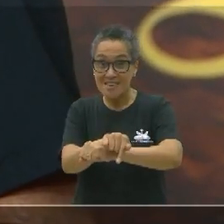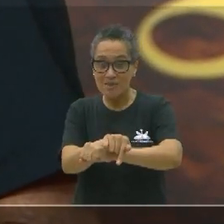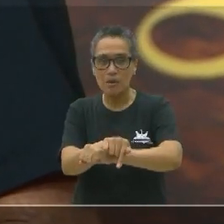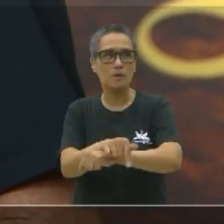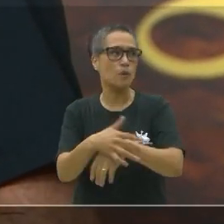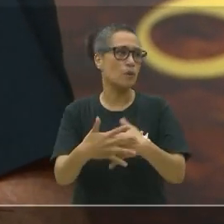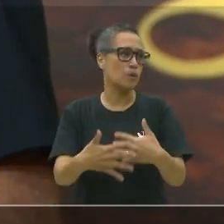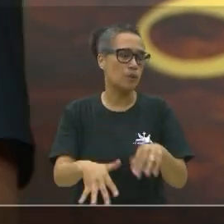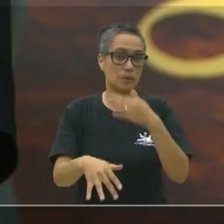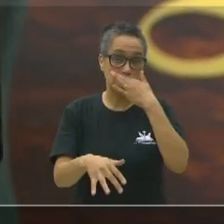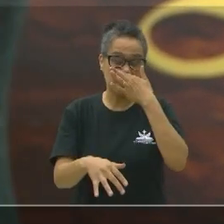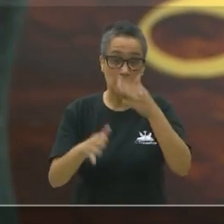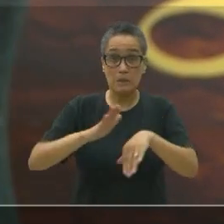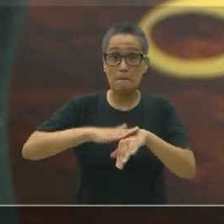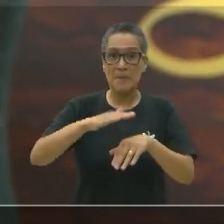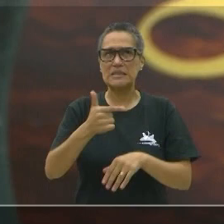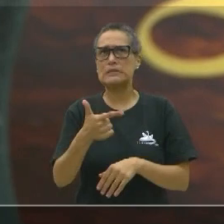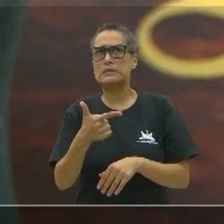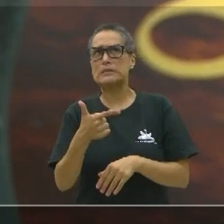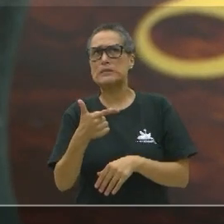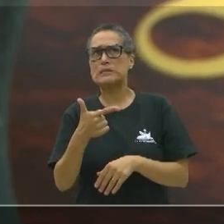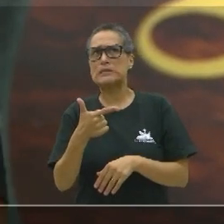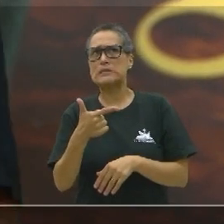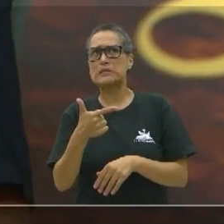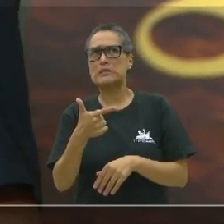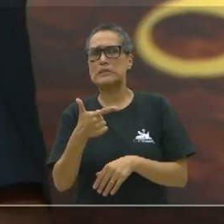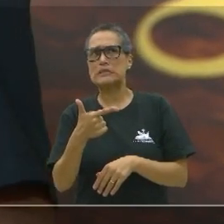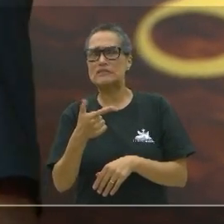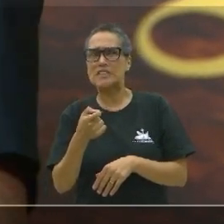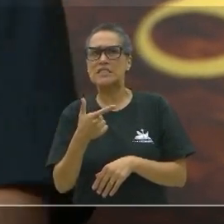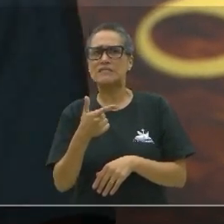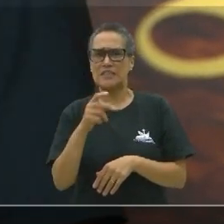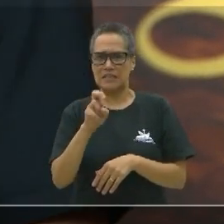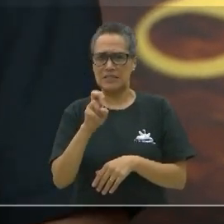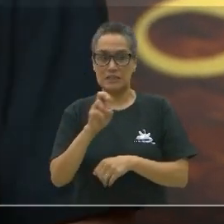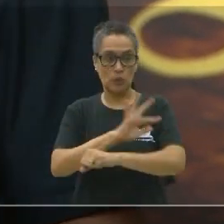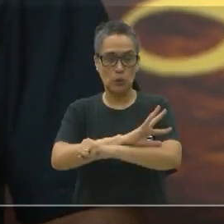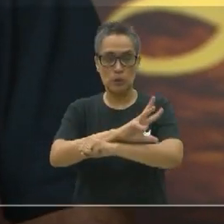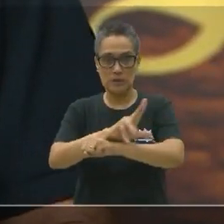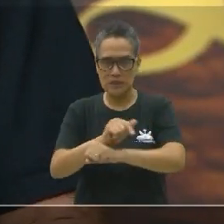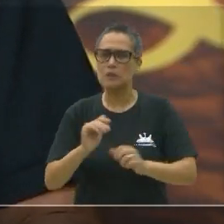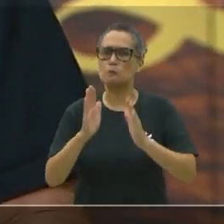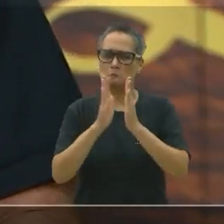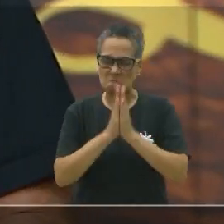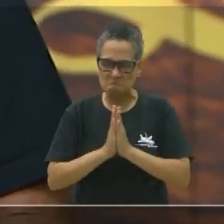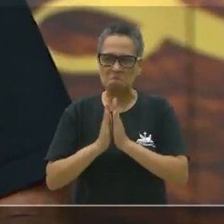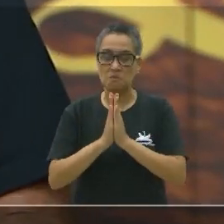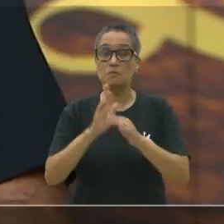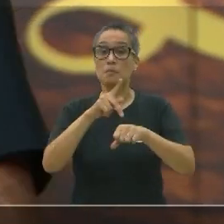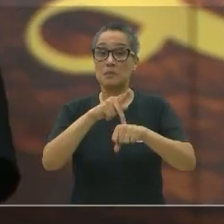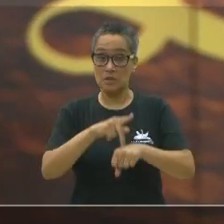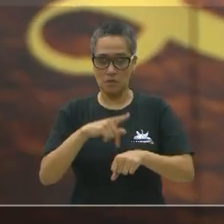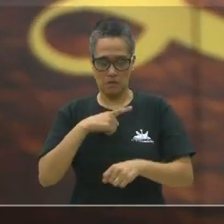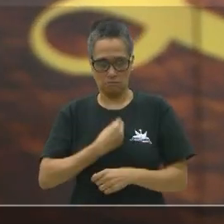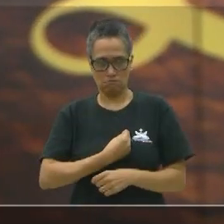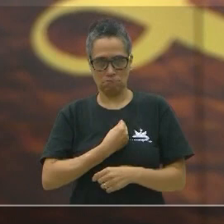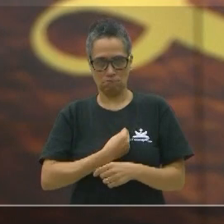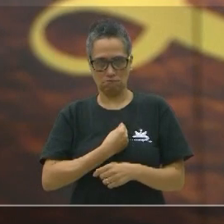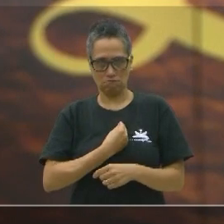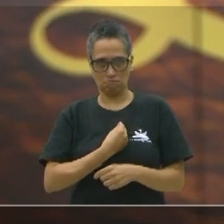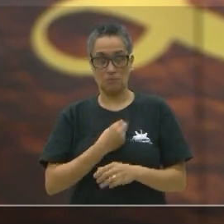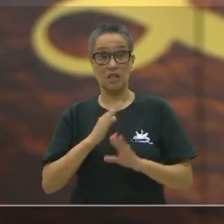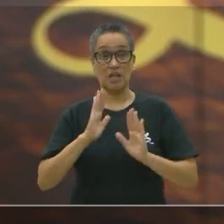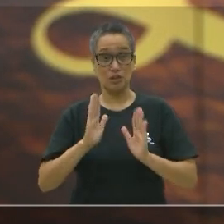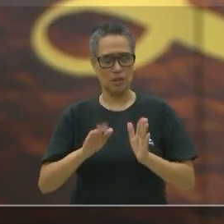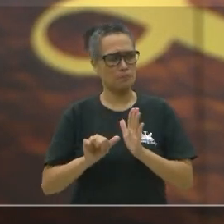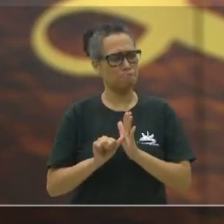foram mais de 20, quase 25 edições de cerco nesta paróquia que eu estou, que nós já realizamos, mas já na